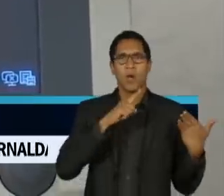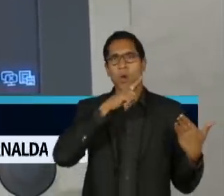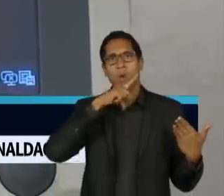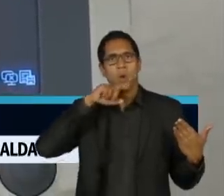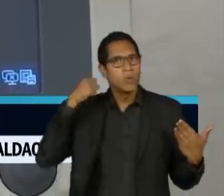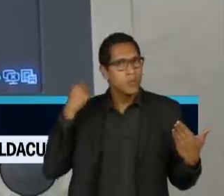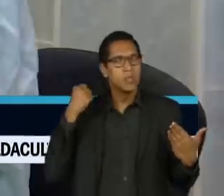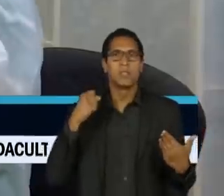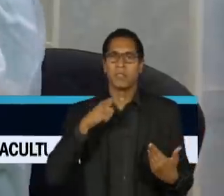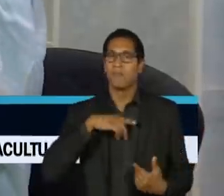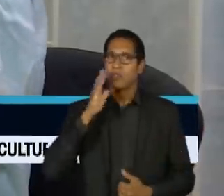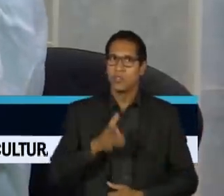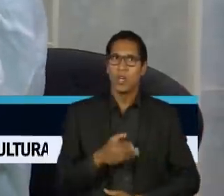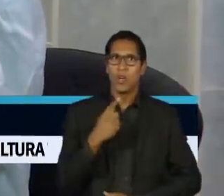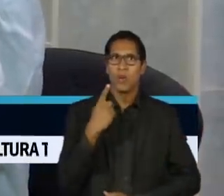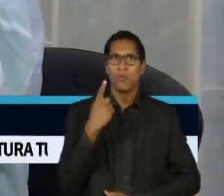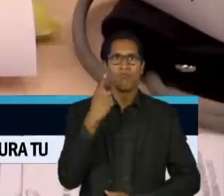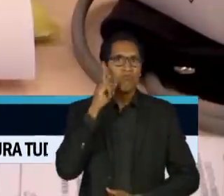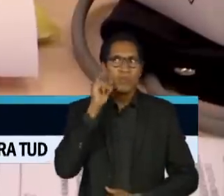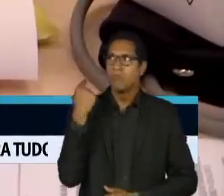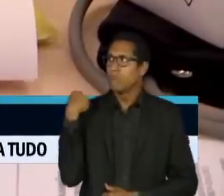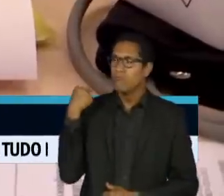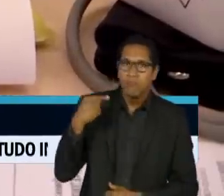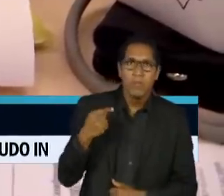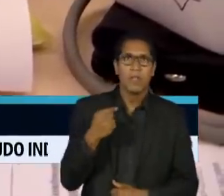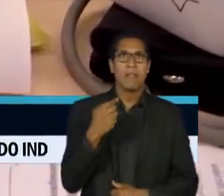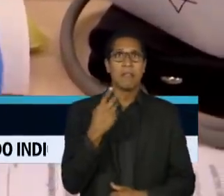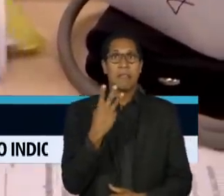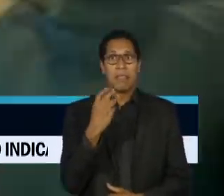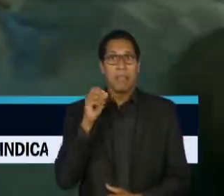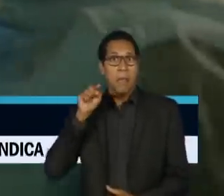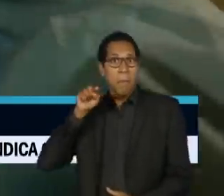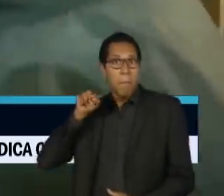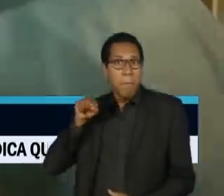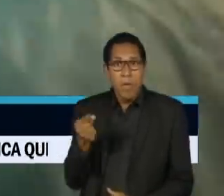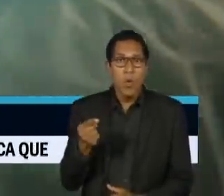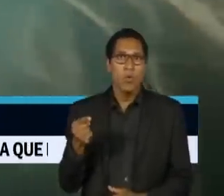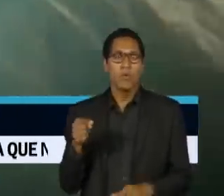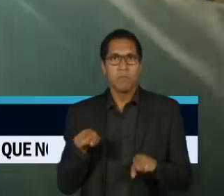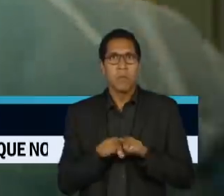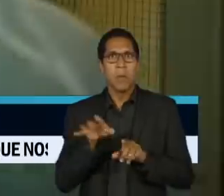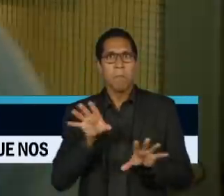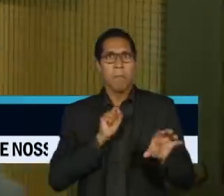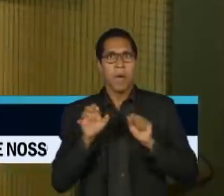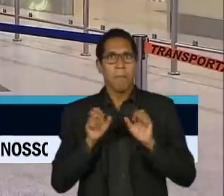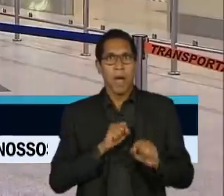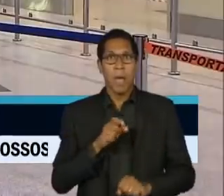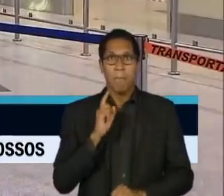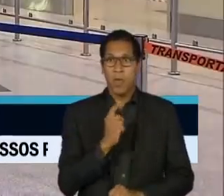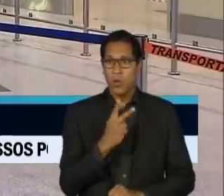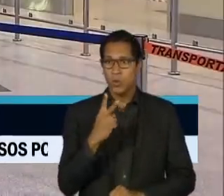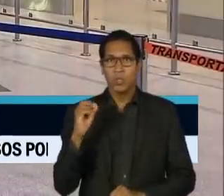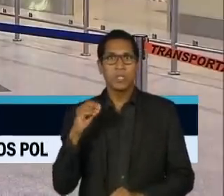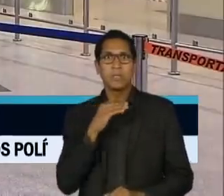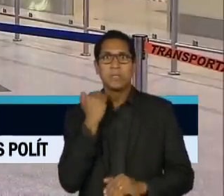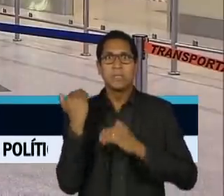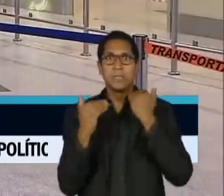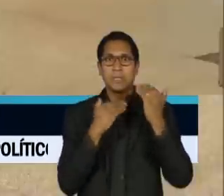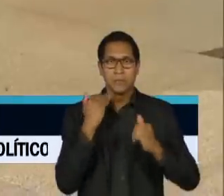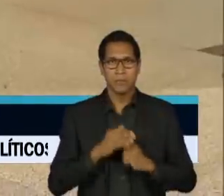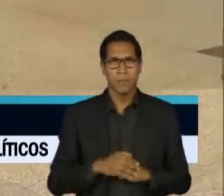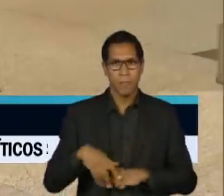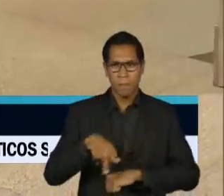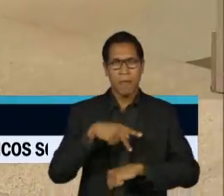24 horas mais de 30 mil novos casos de Covid-19 e cerca de 1.200 mortes. O país enfrenta resistência